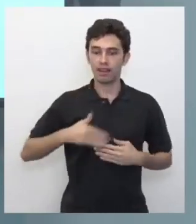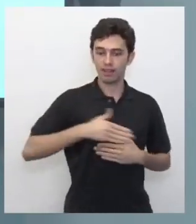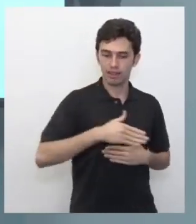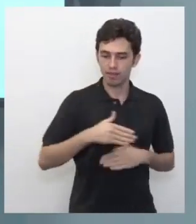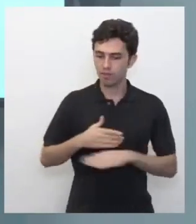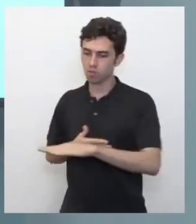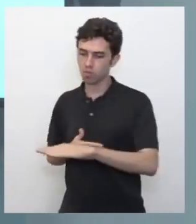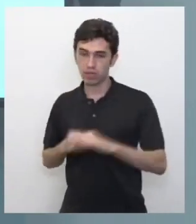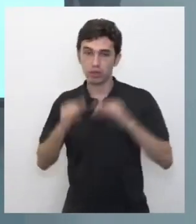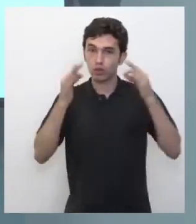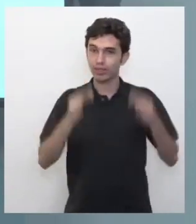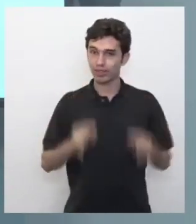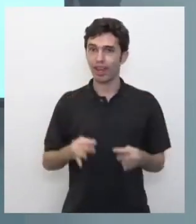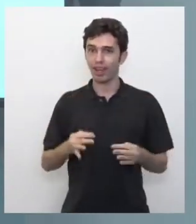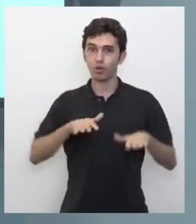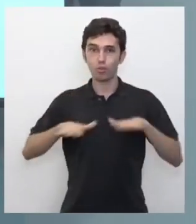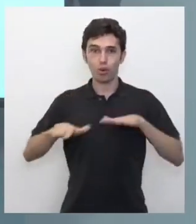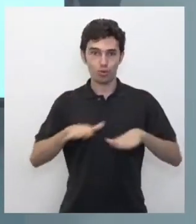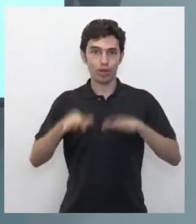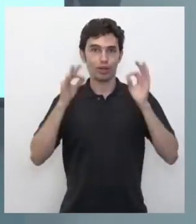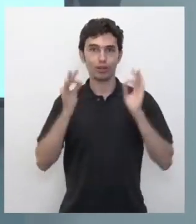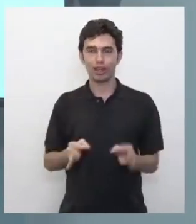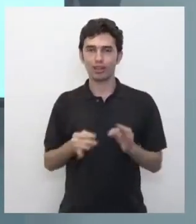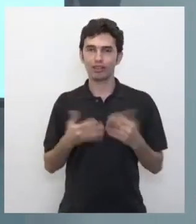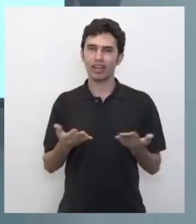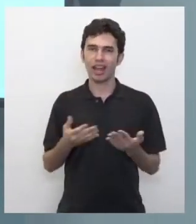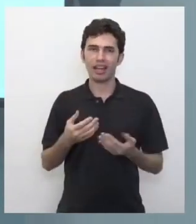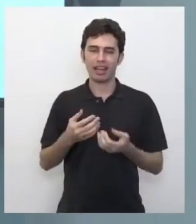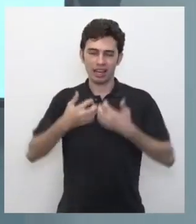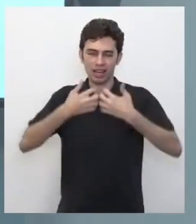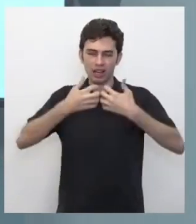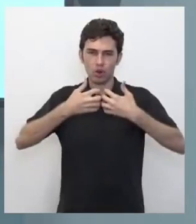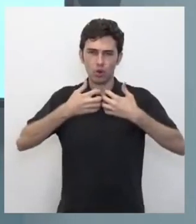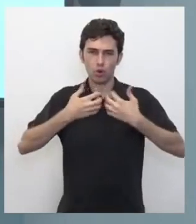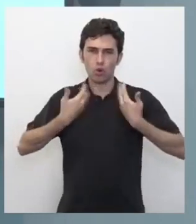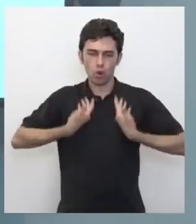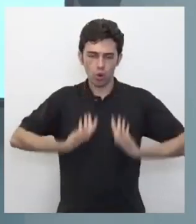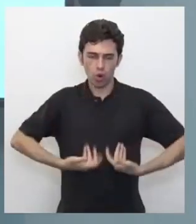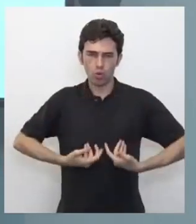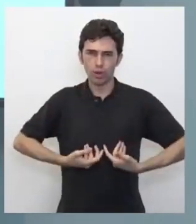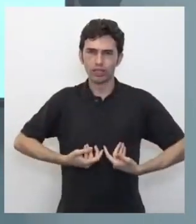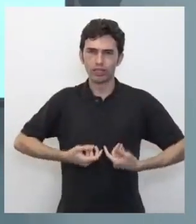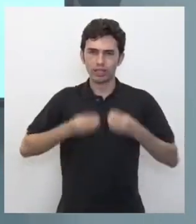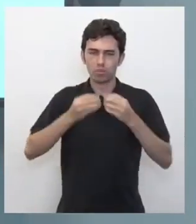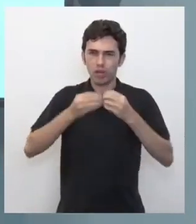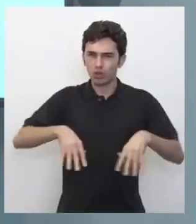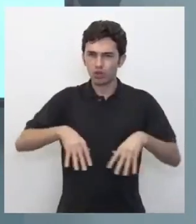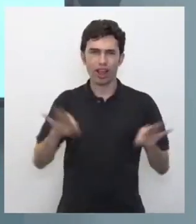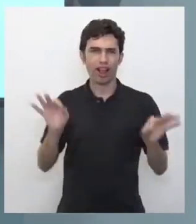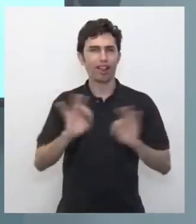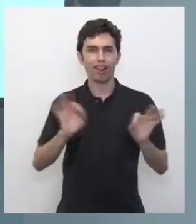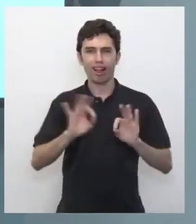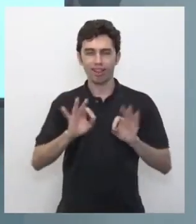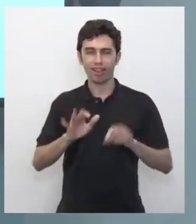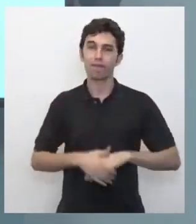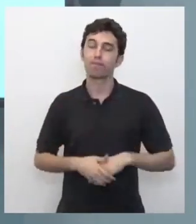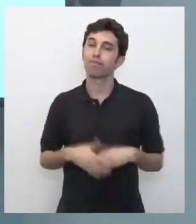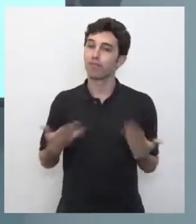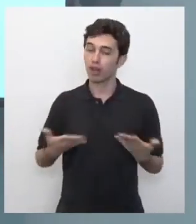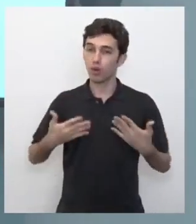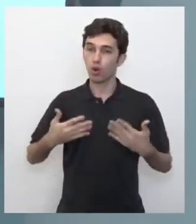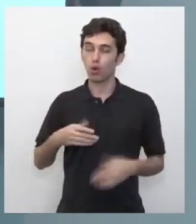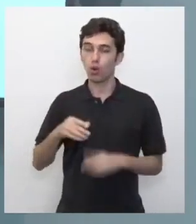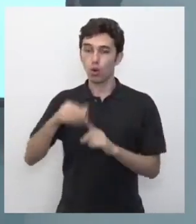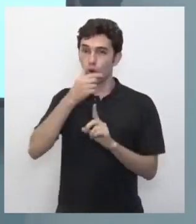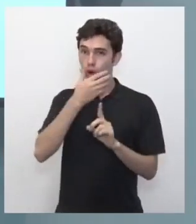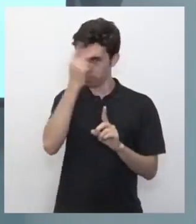da maneira correta, sem aquele desgaste físico que pode resultar numa lesão, certo? Então, o dançarino, ele